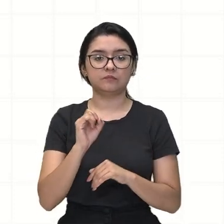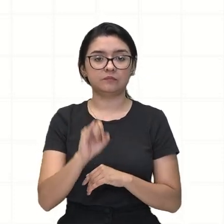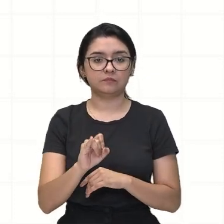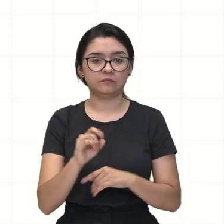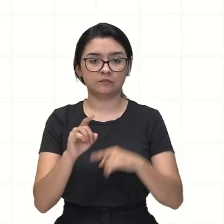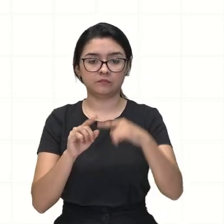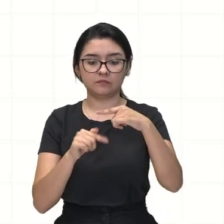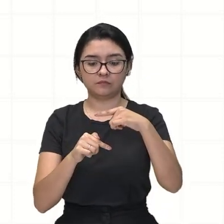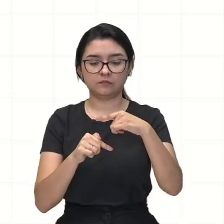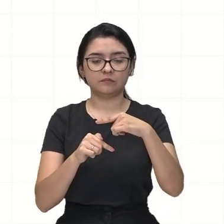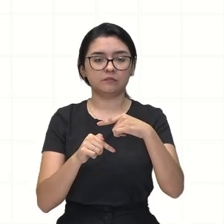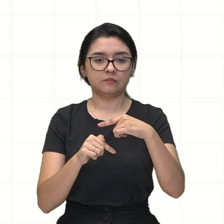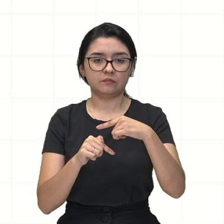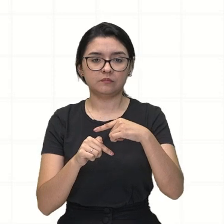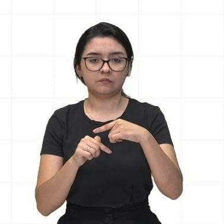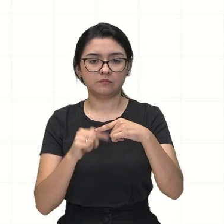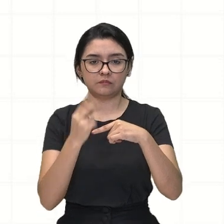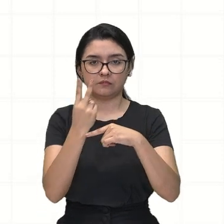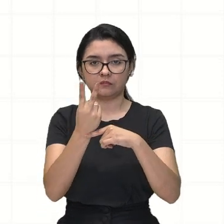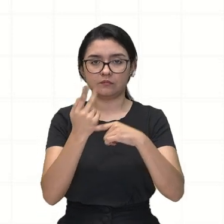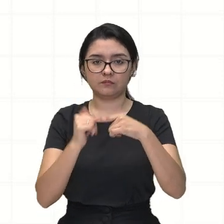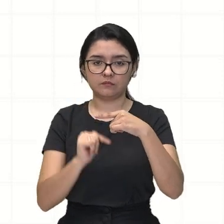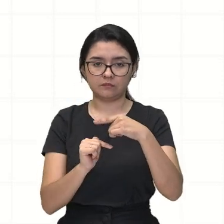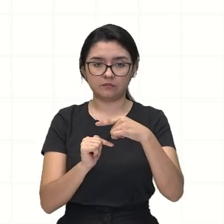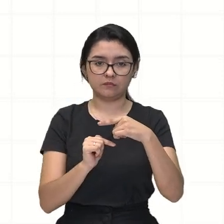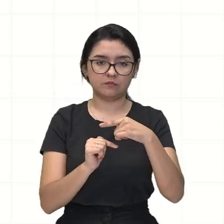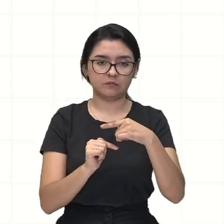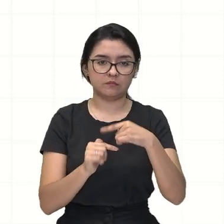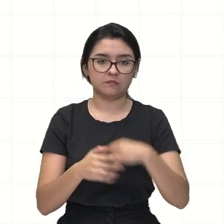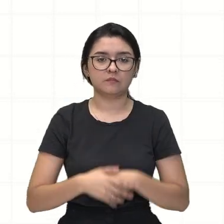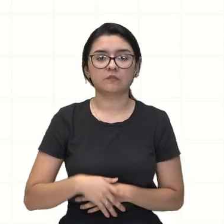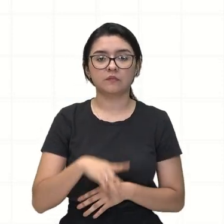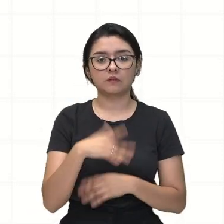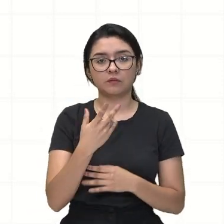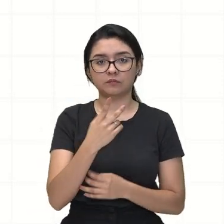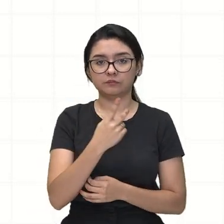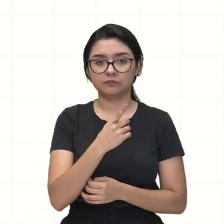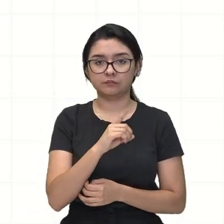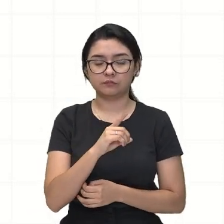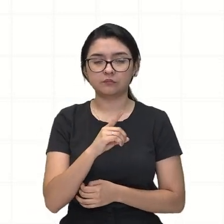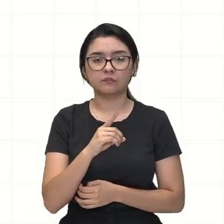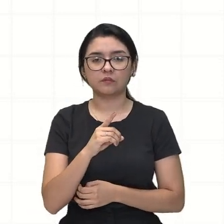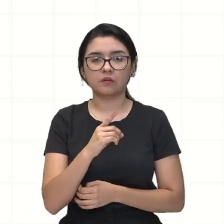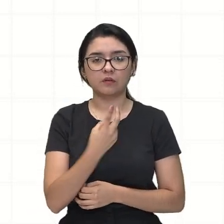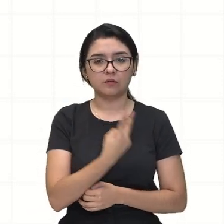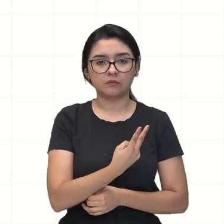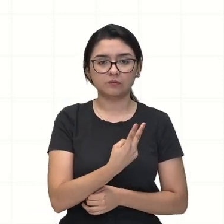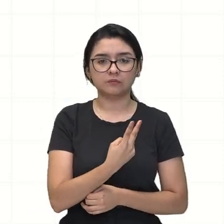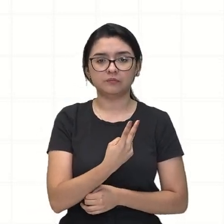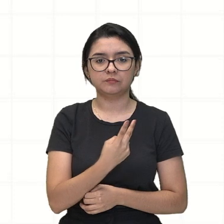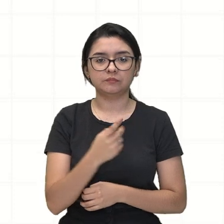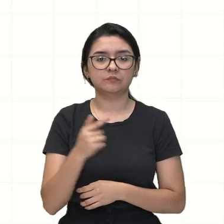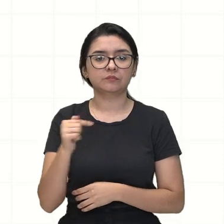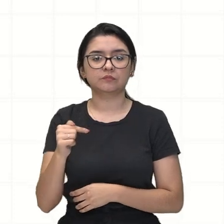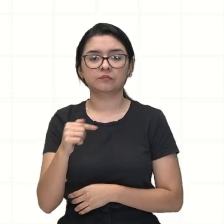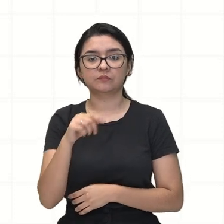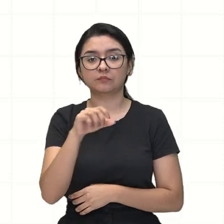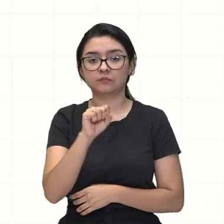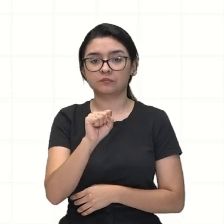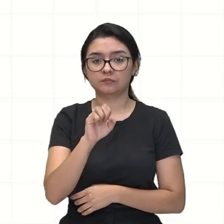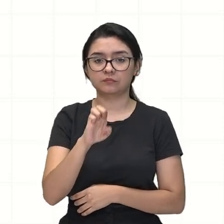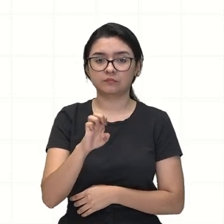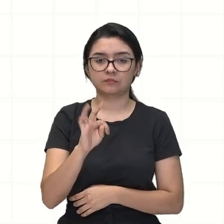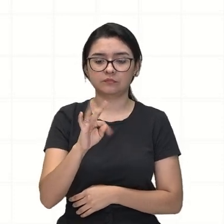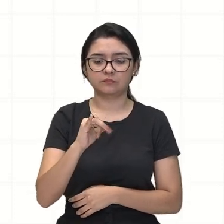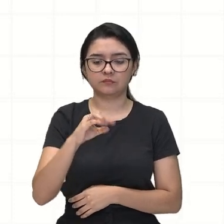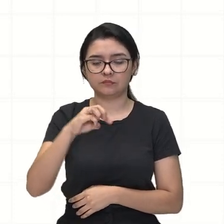no nosso exemplo, eu tenho aqui 2 sobre 7, ó. Primeiro eu falo o 2 e o denominador 7, nós falamos sétimos,